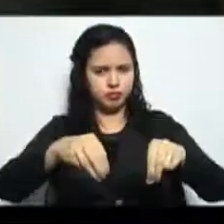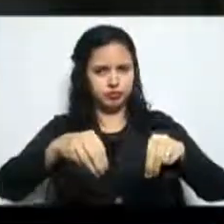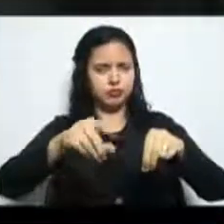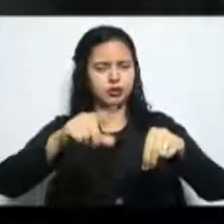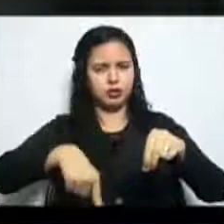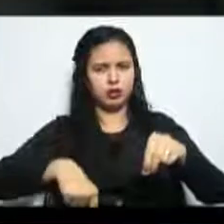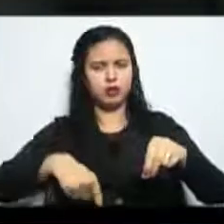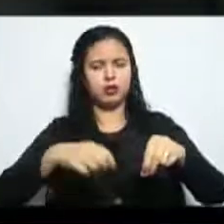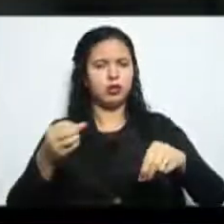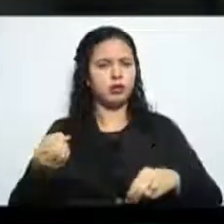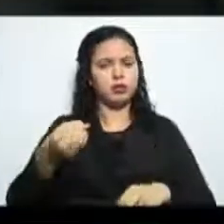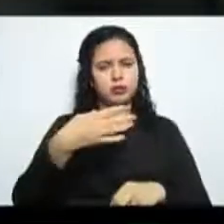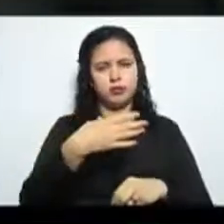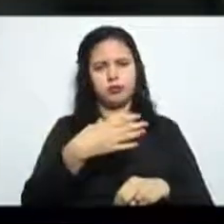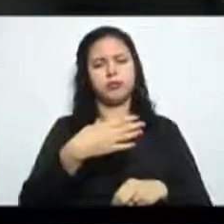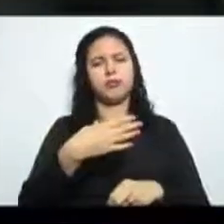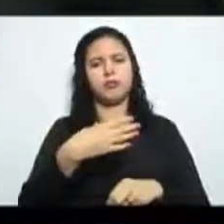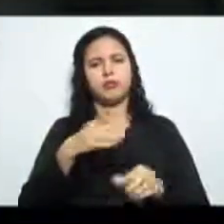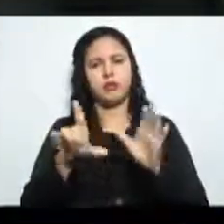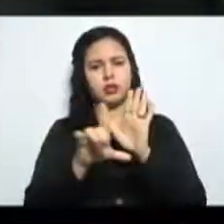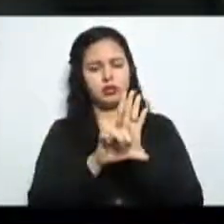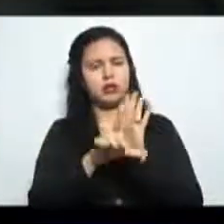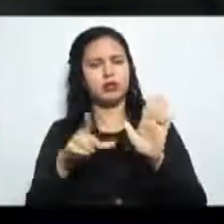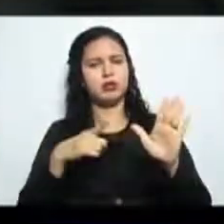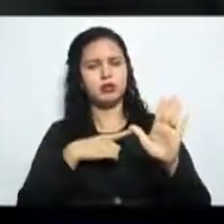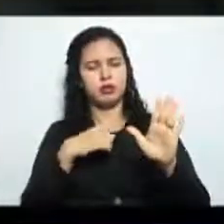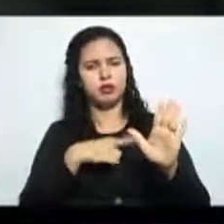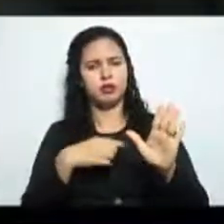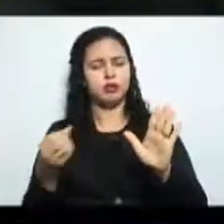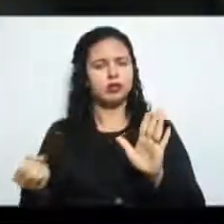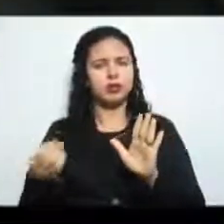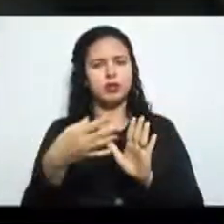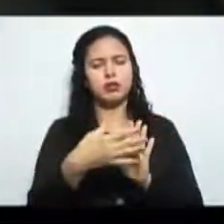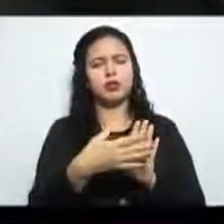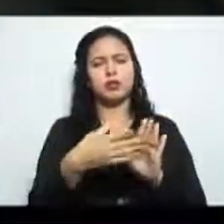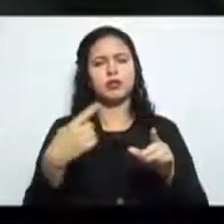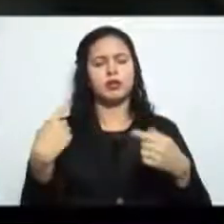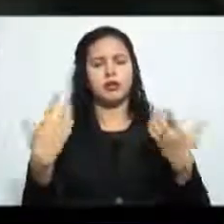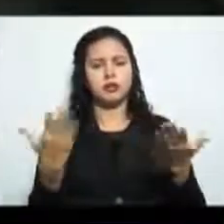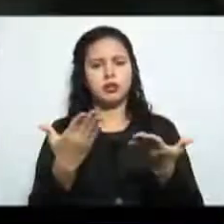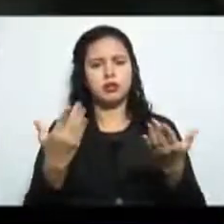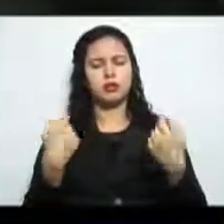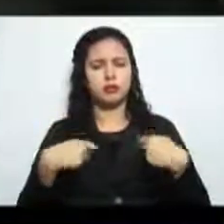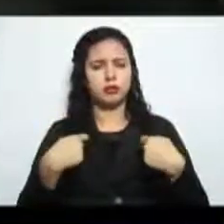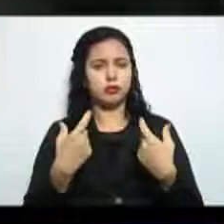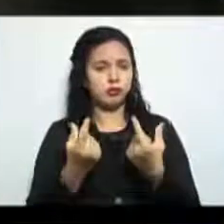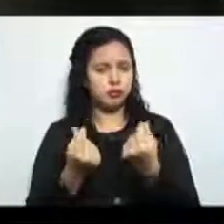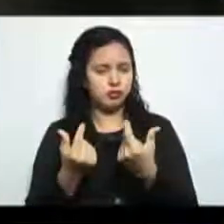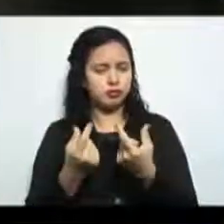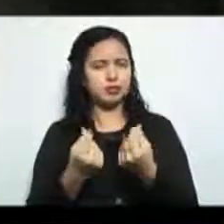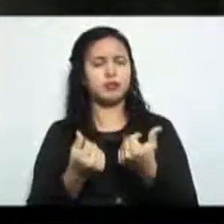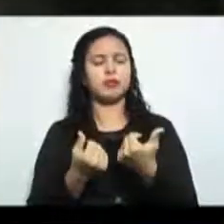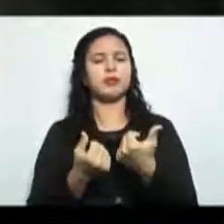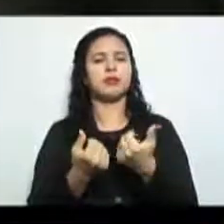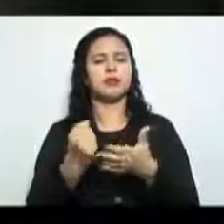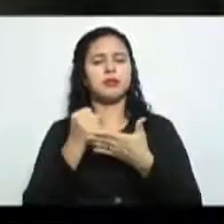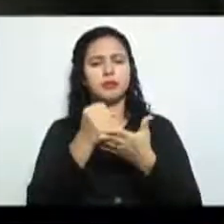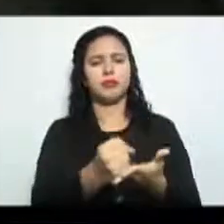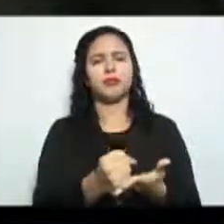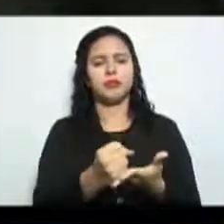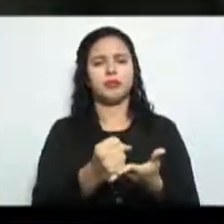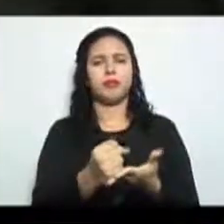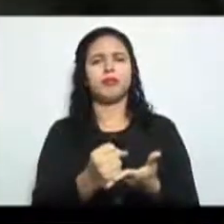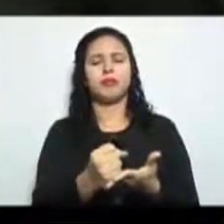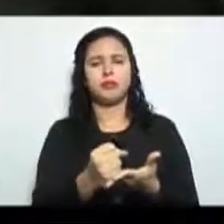reforma agrária. A legislação existe, ela está atualizada, agora precisamos de dinheiro, de recurso financeiro para fazer